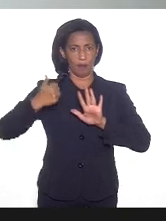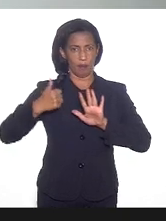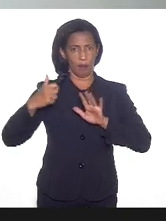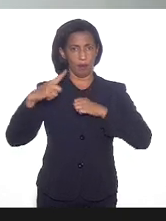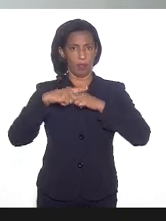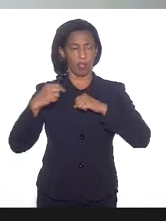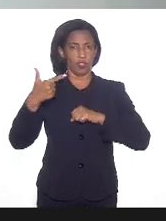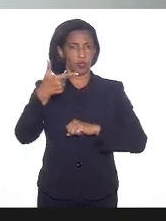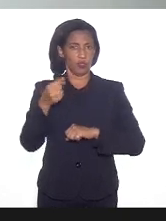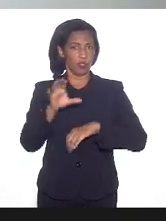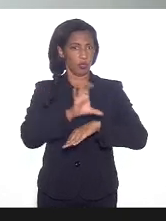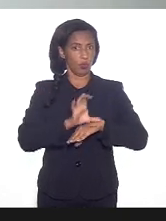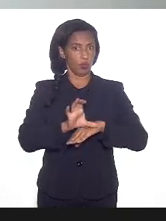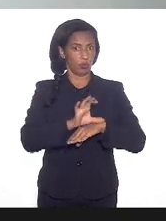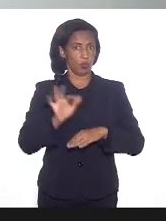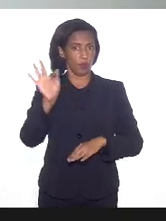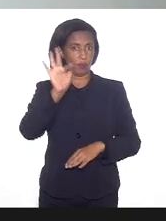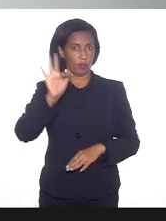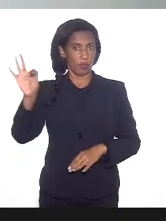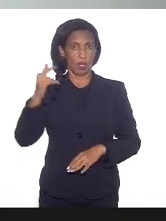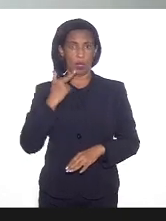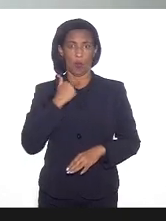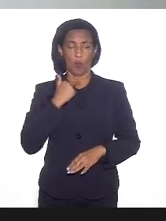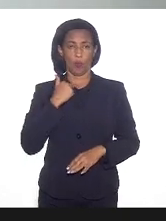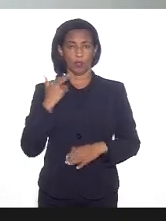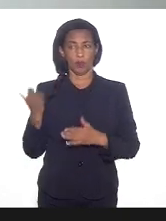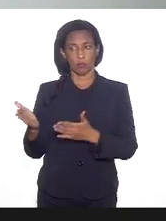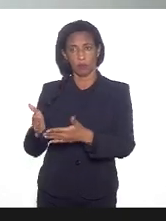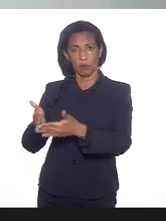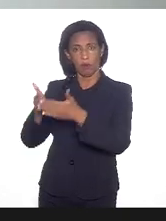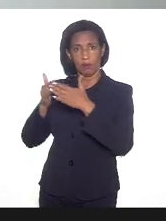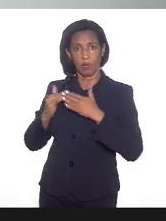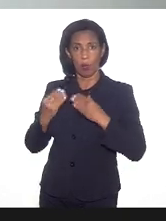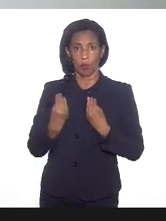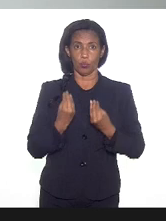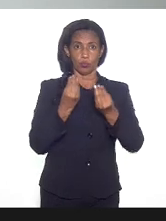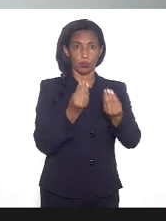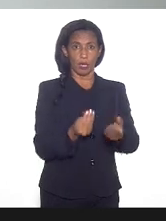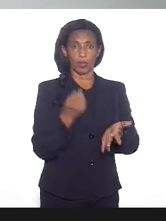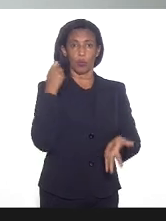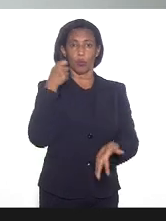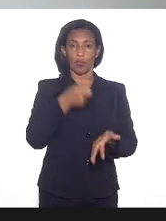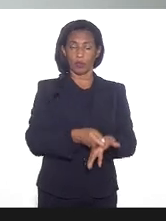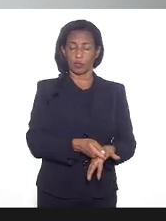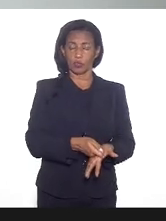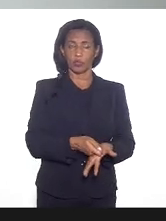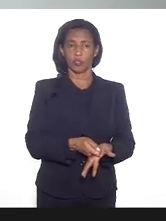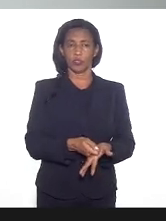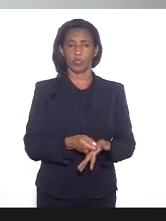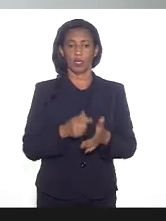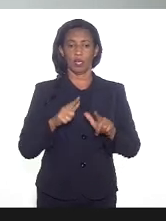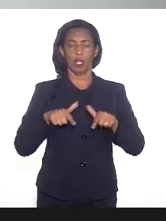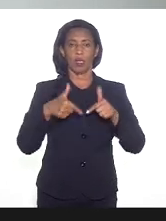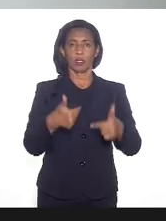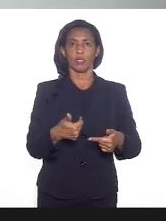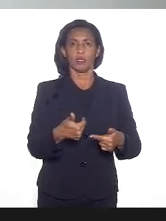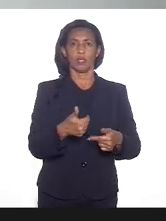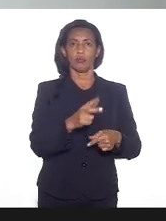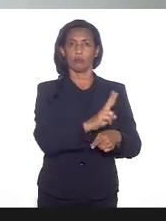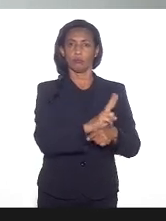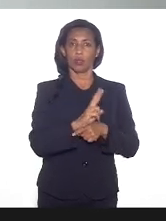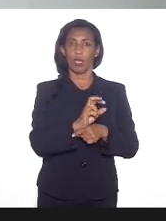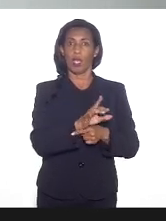da Constituição Federal, não poderão ser antecipadas ou dadas como garantias a operações de crédito. Mas